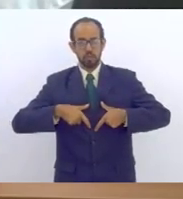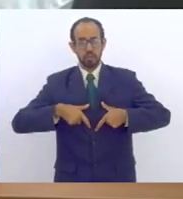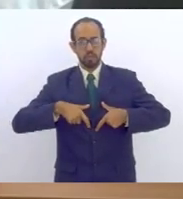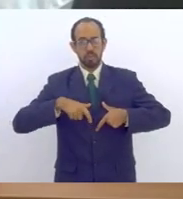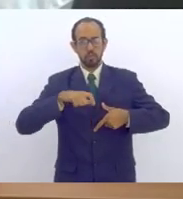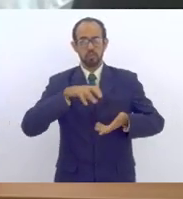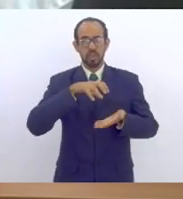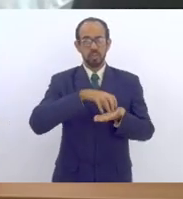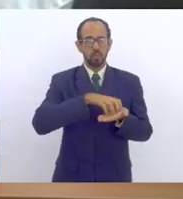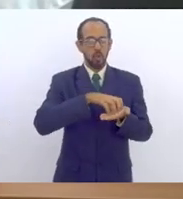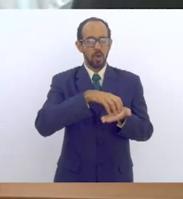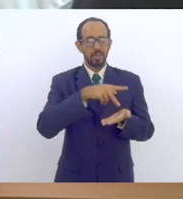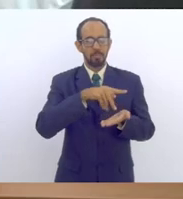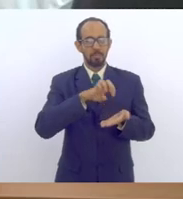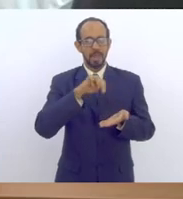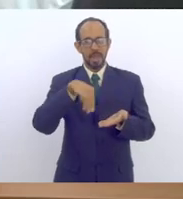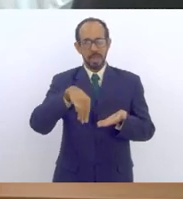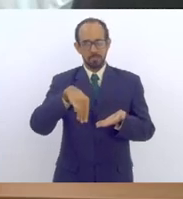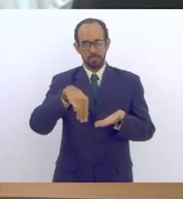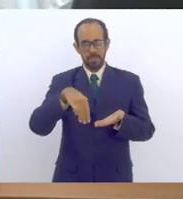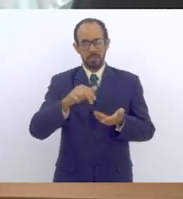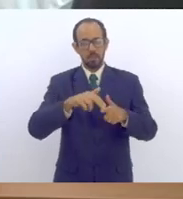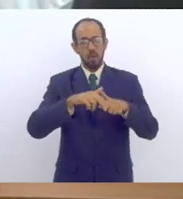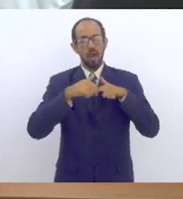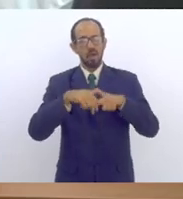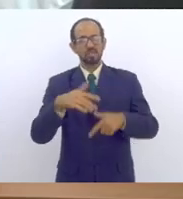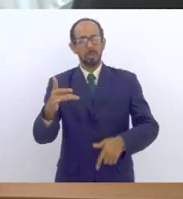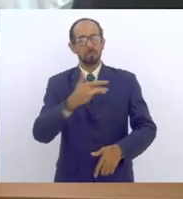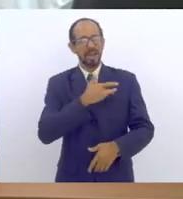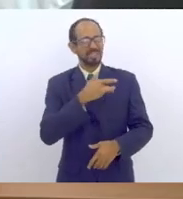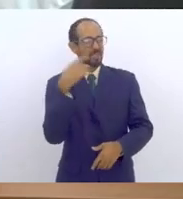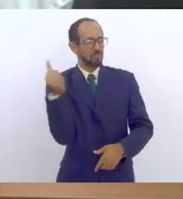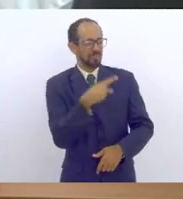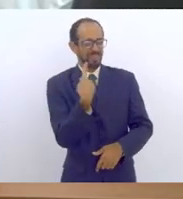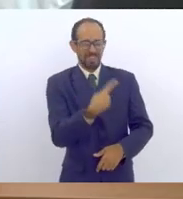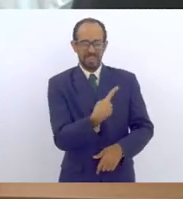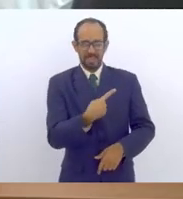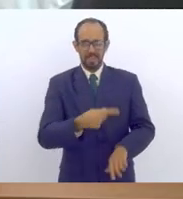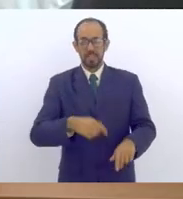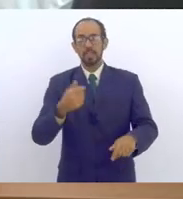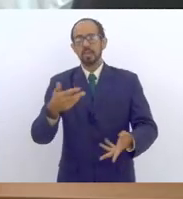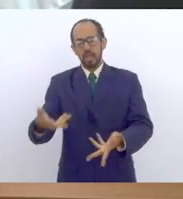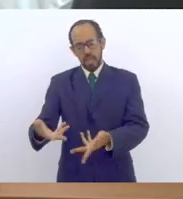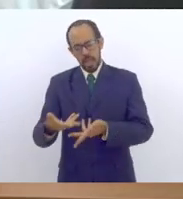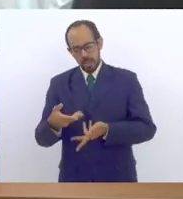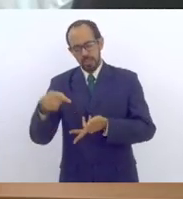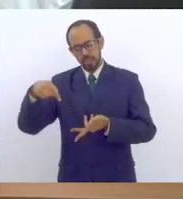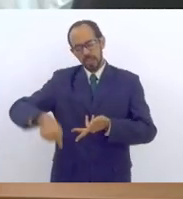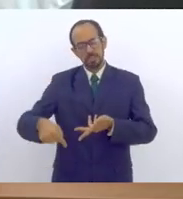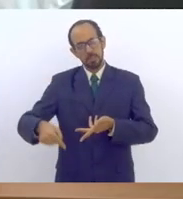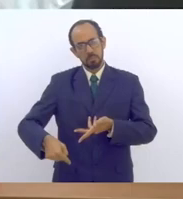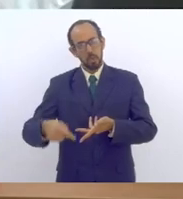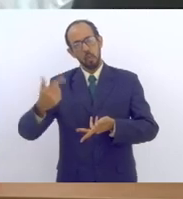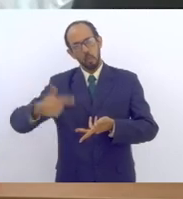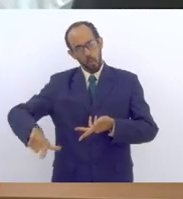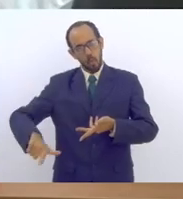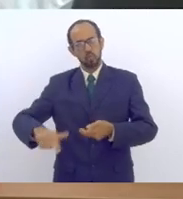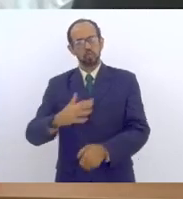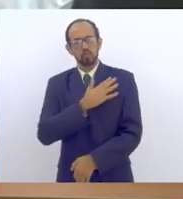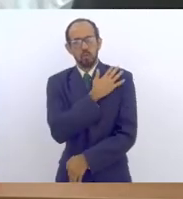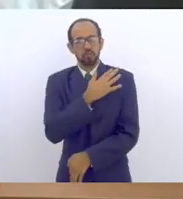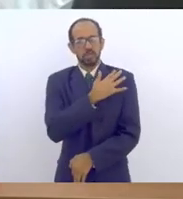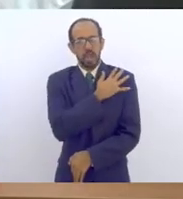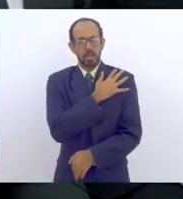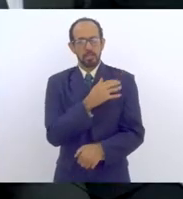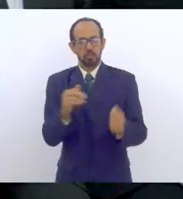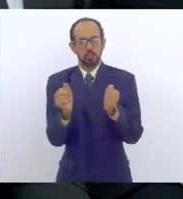PM ele faz questão por conta da Paixão dele pela polícia militar recebendo aqui outros oficiais que estão aqui conosco E